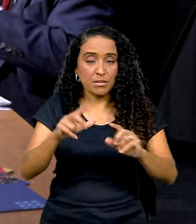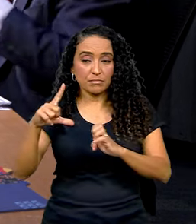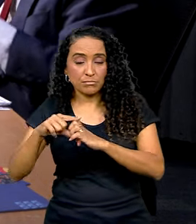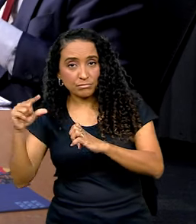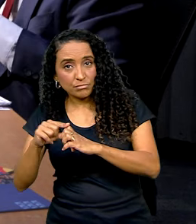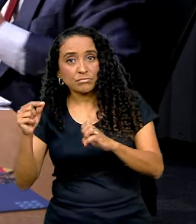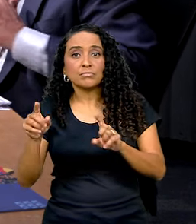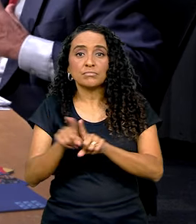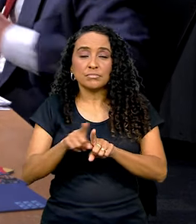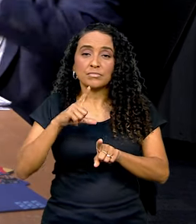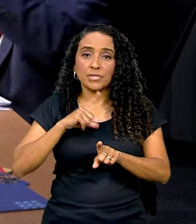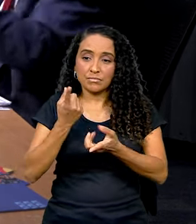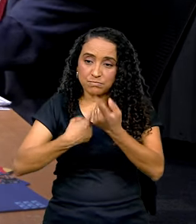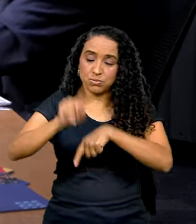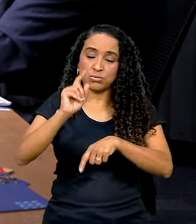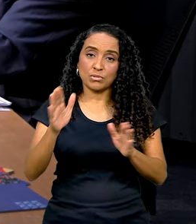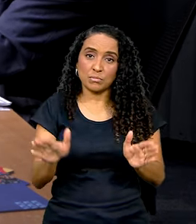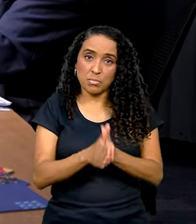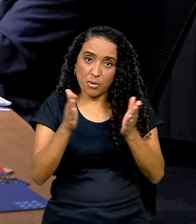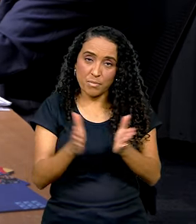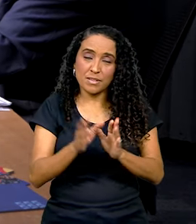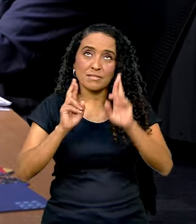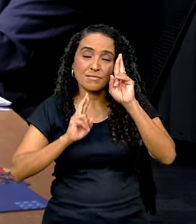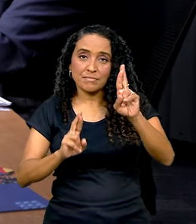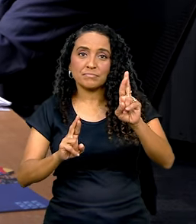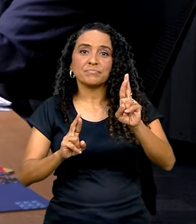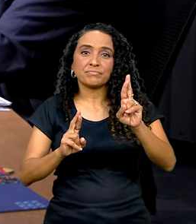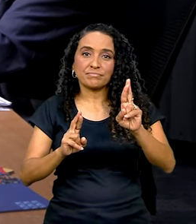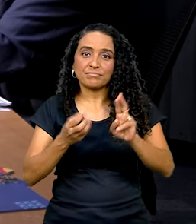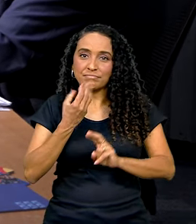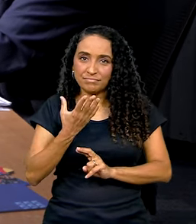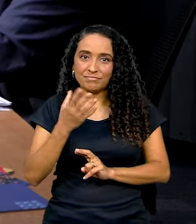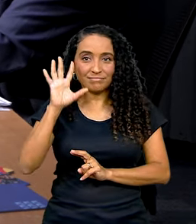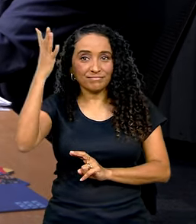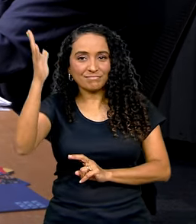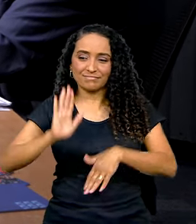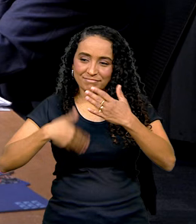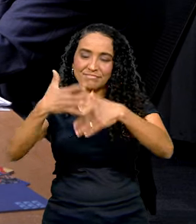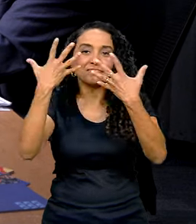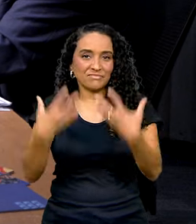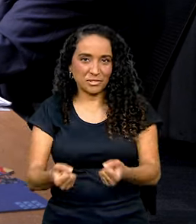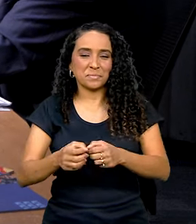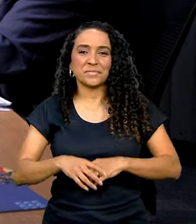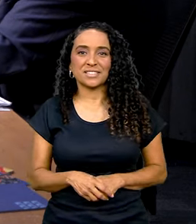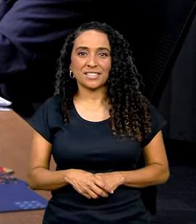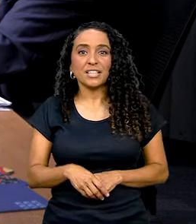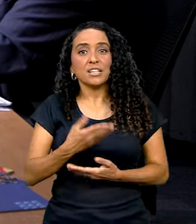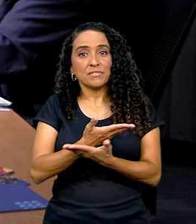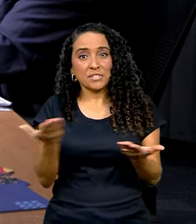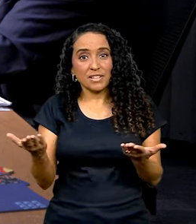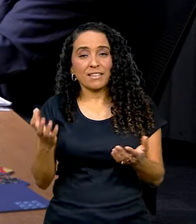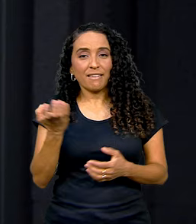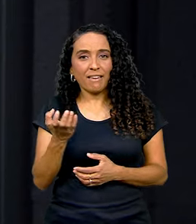emprego pelo empreendedorismo também a superação da pobreza se Deus quiser bons resultados vamos avançar vamos